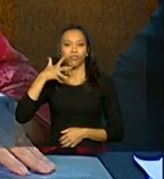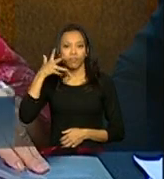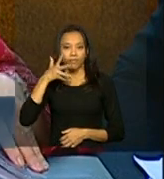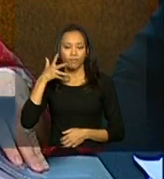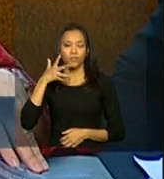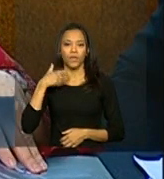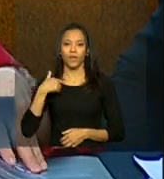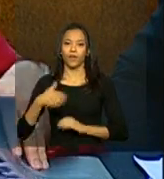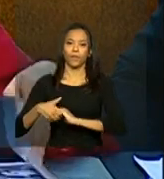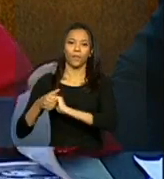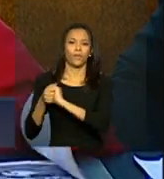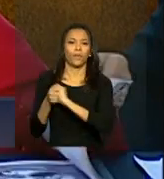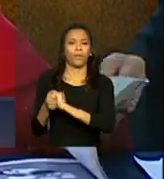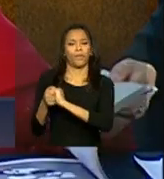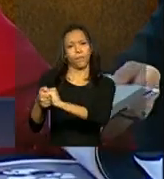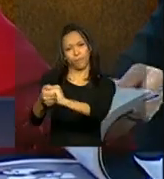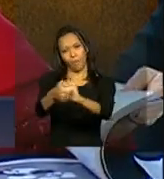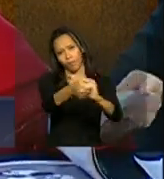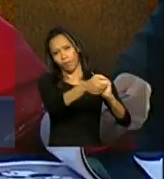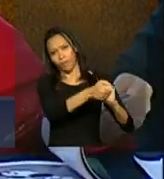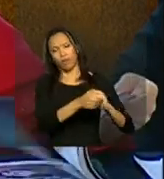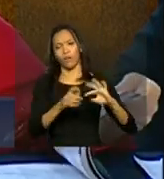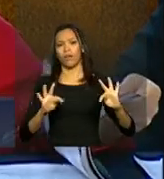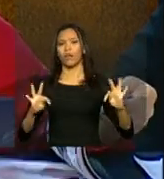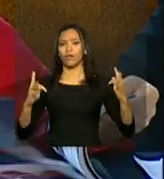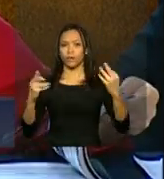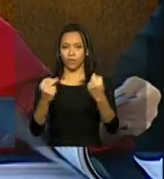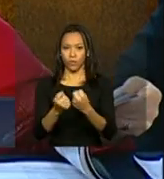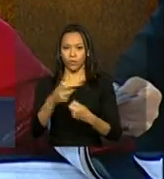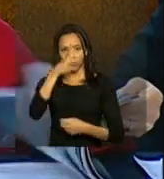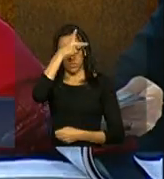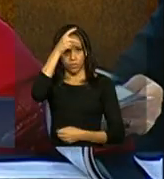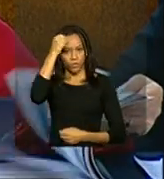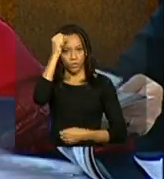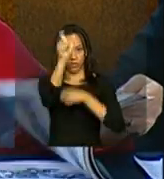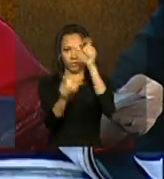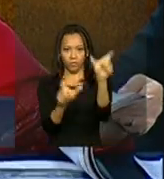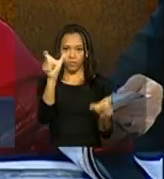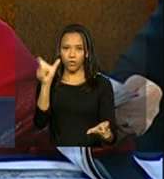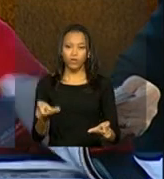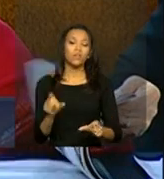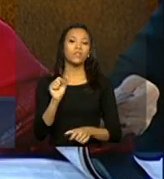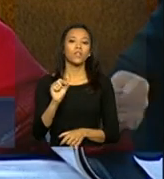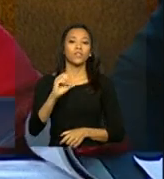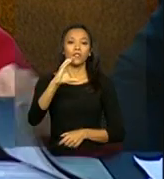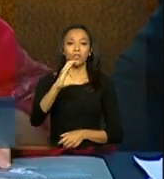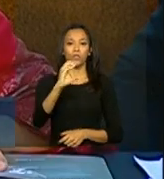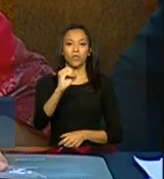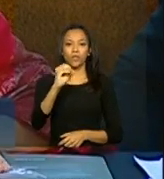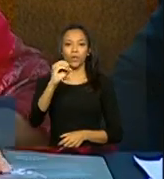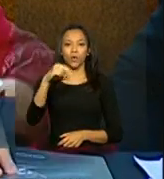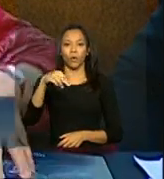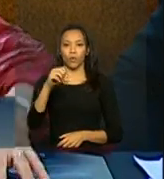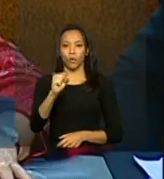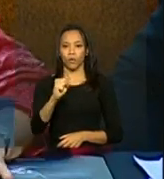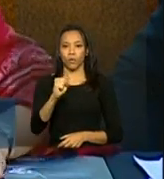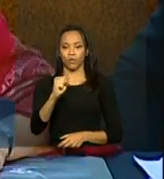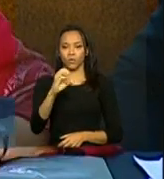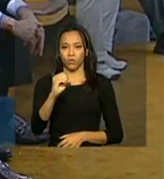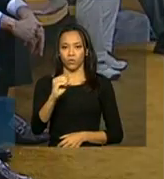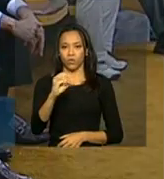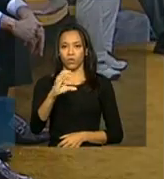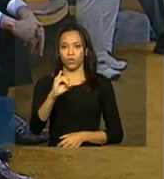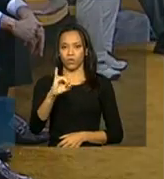os prefeitos dos consórcios de prefeituras que